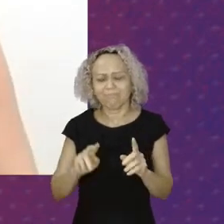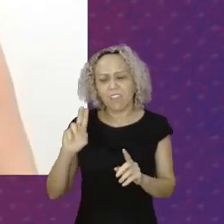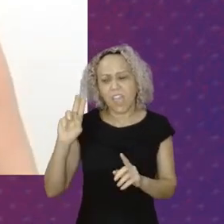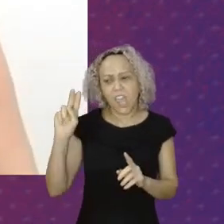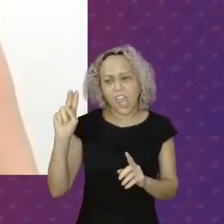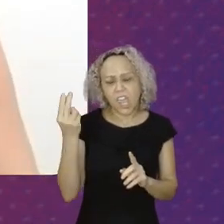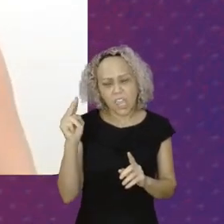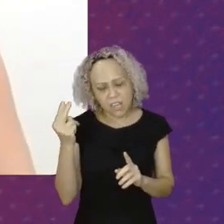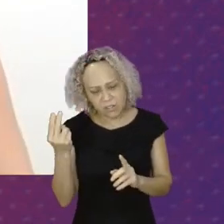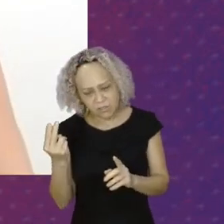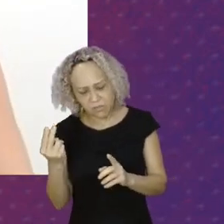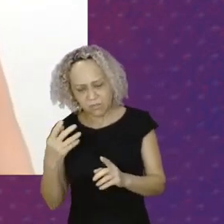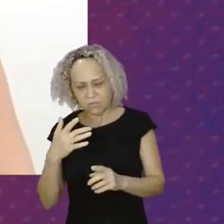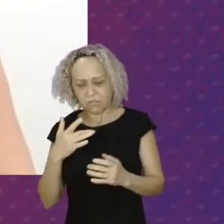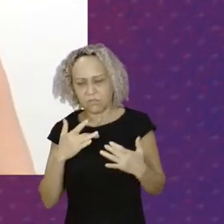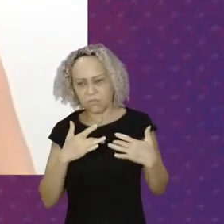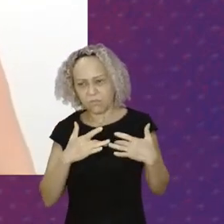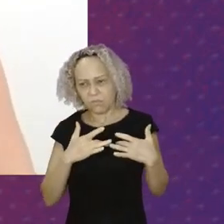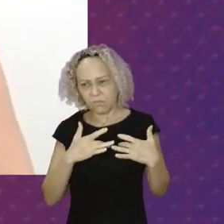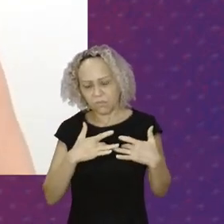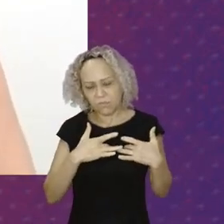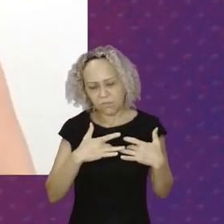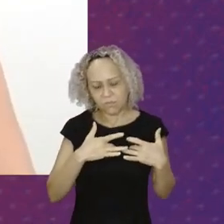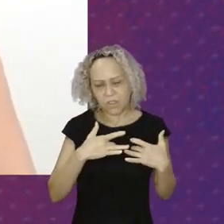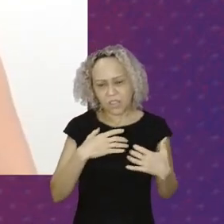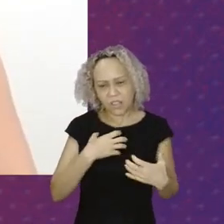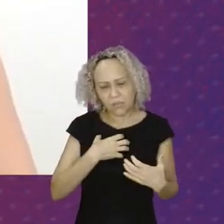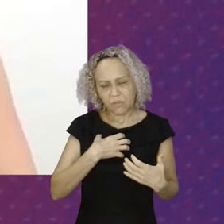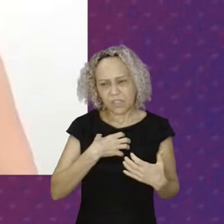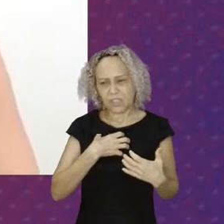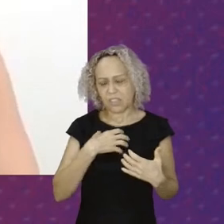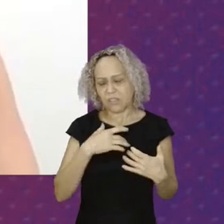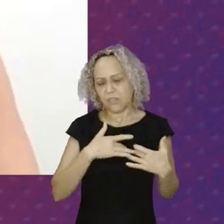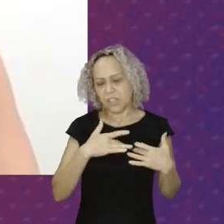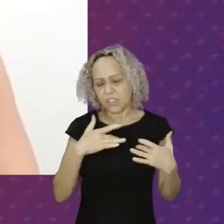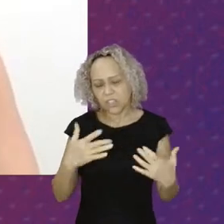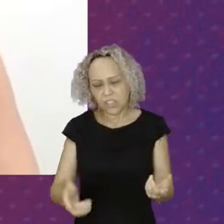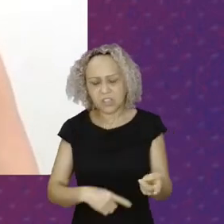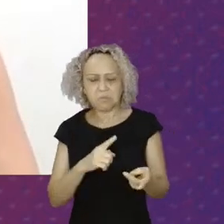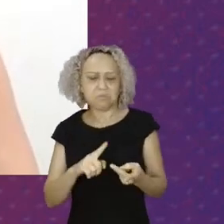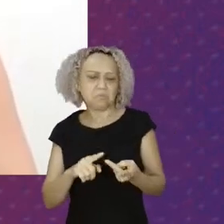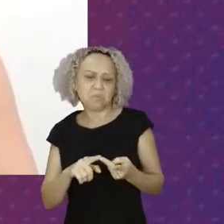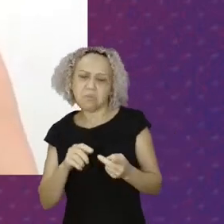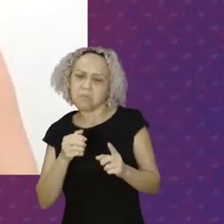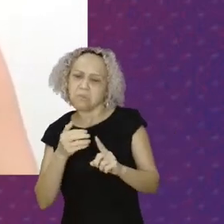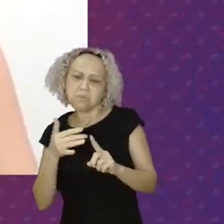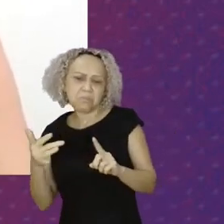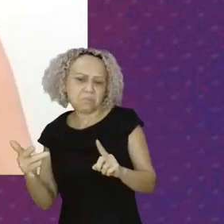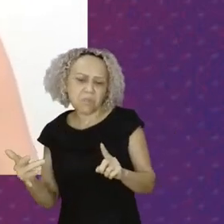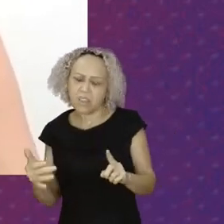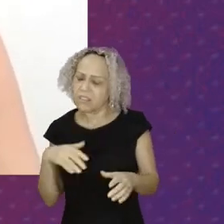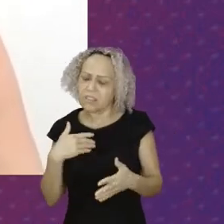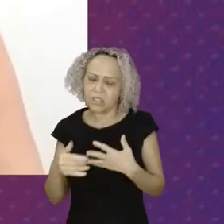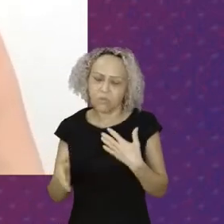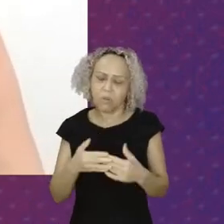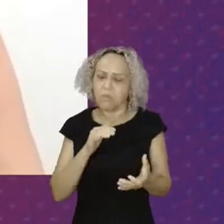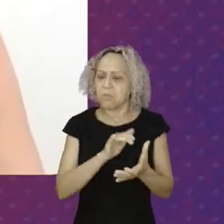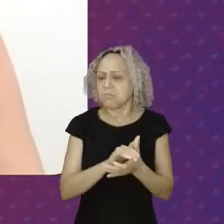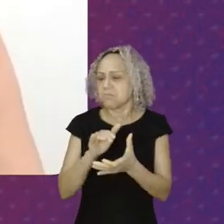espera. Porque a sociedade aprendeu que essa mulher não tem